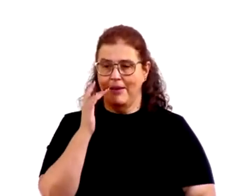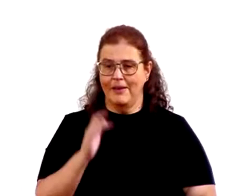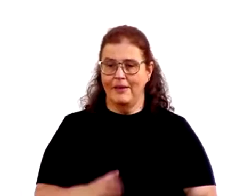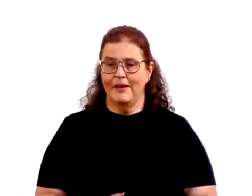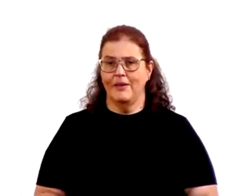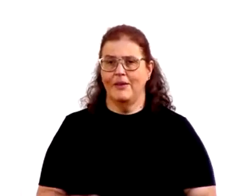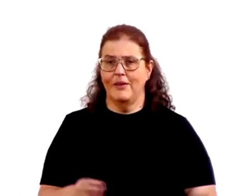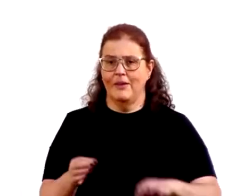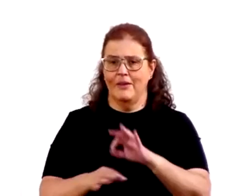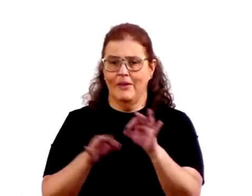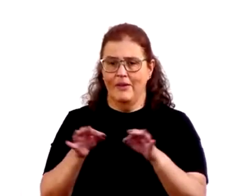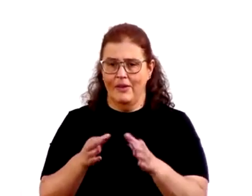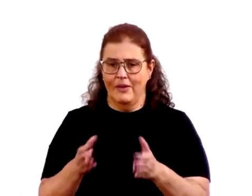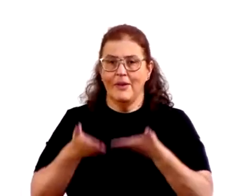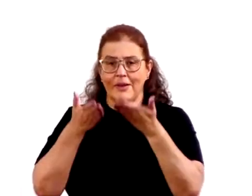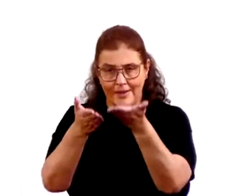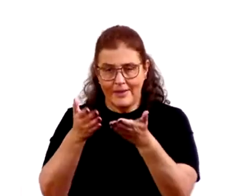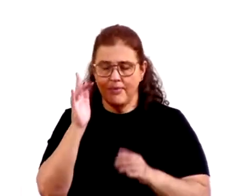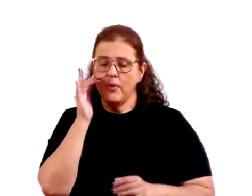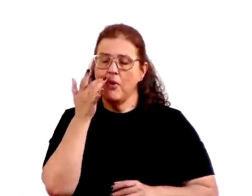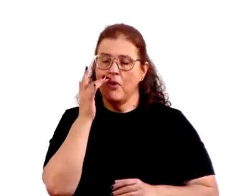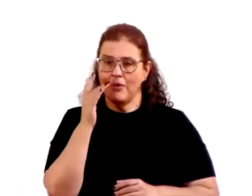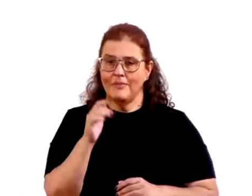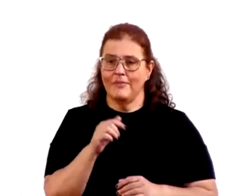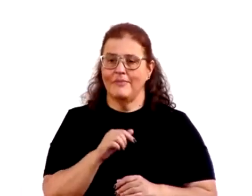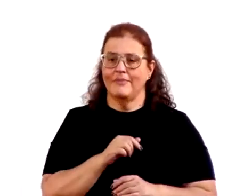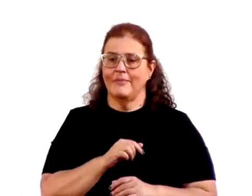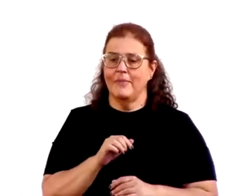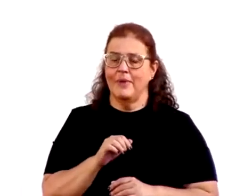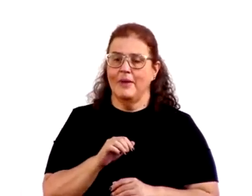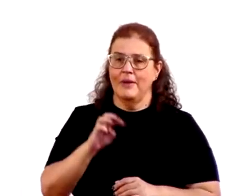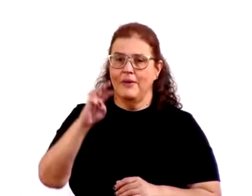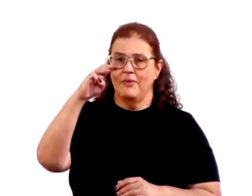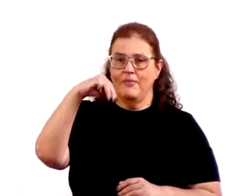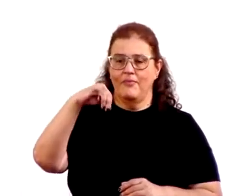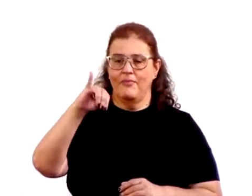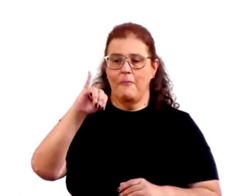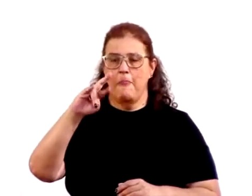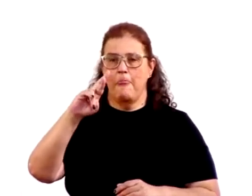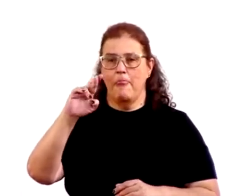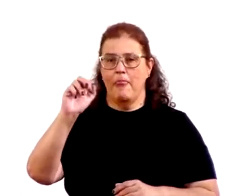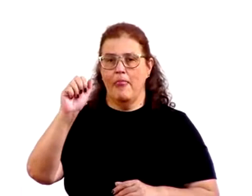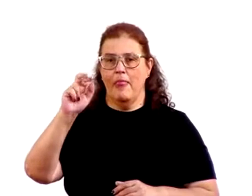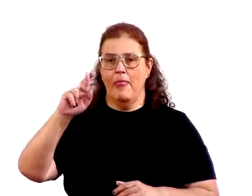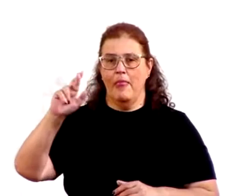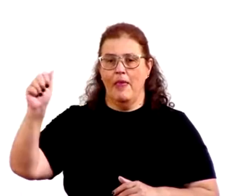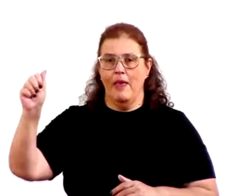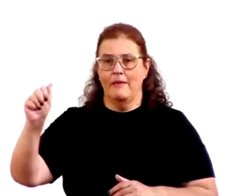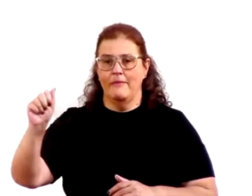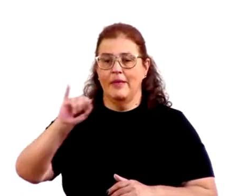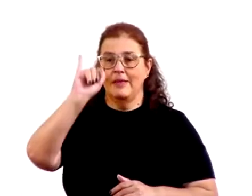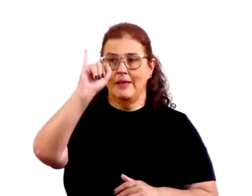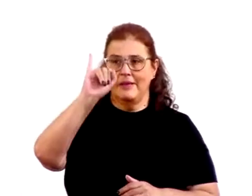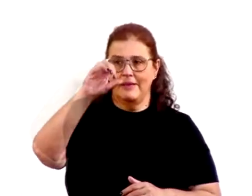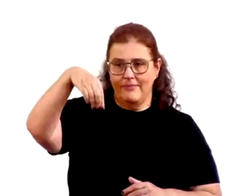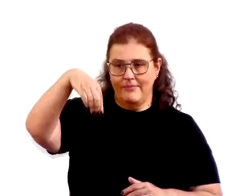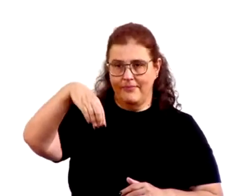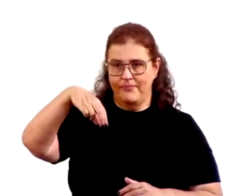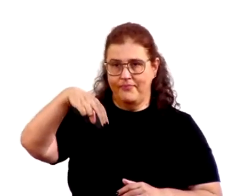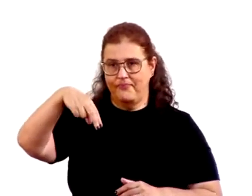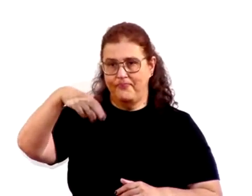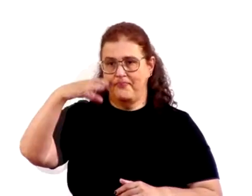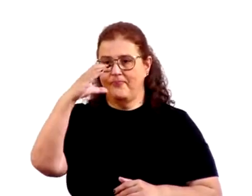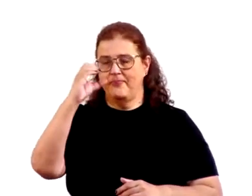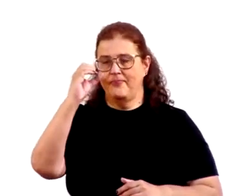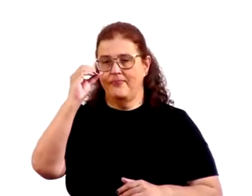Não é muito interessante ver como Deus fez toda a criação adorar ao Rei da